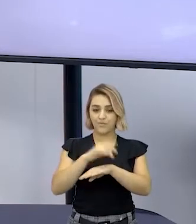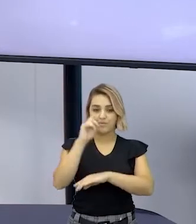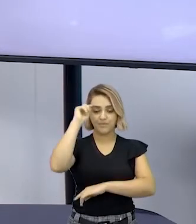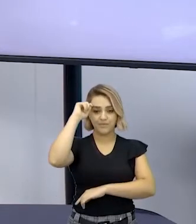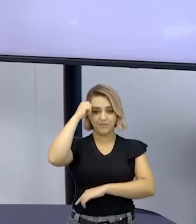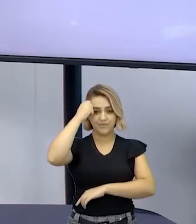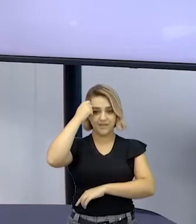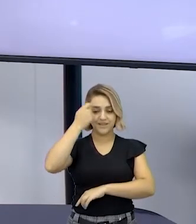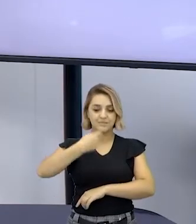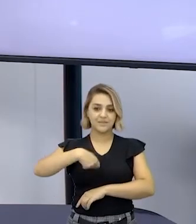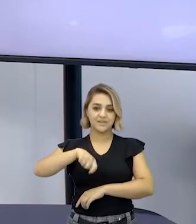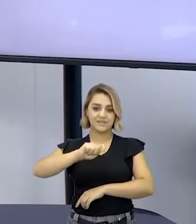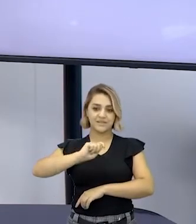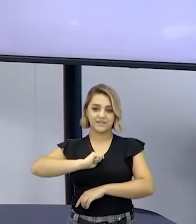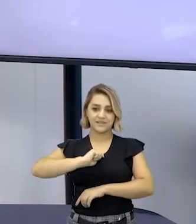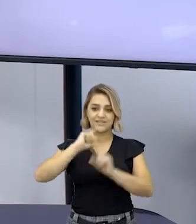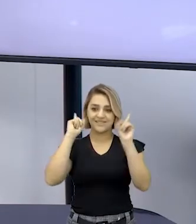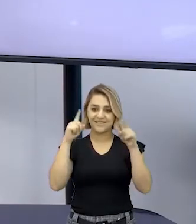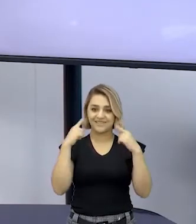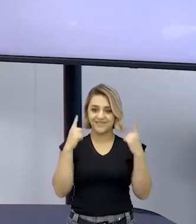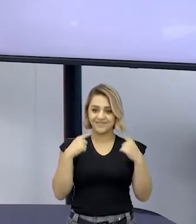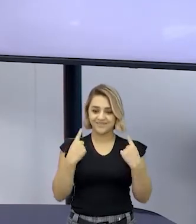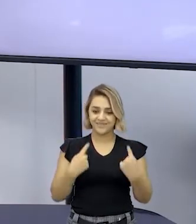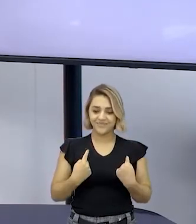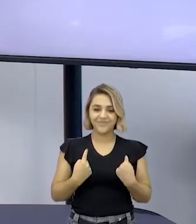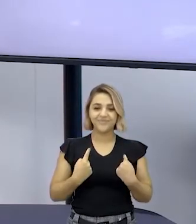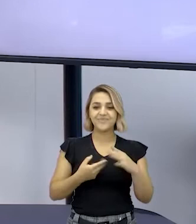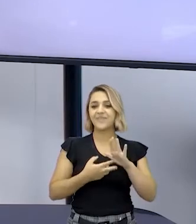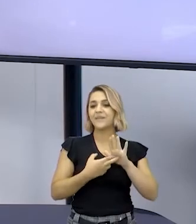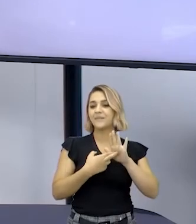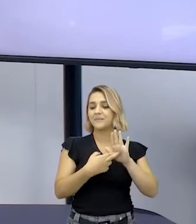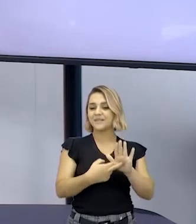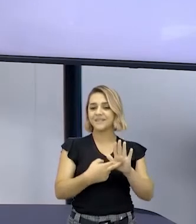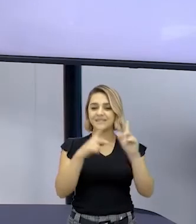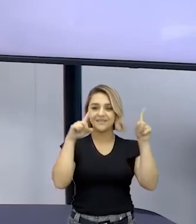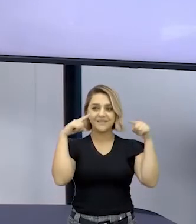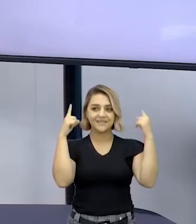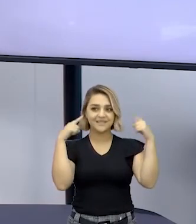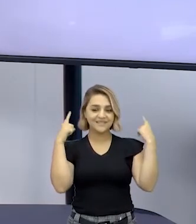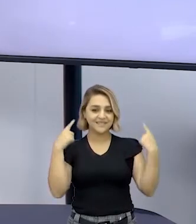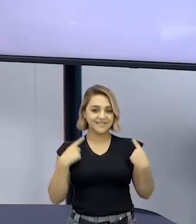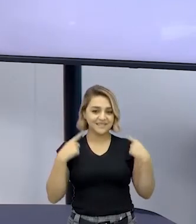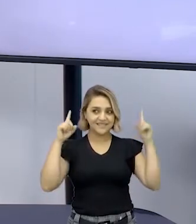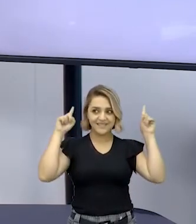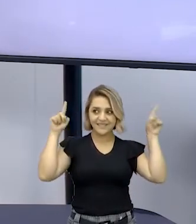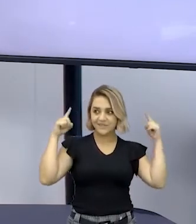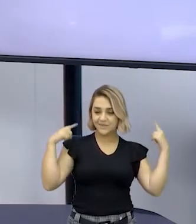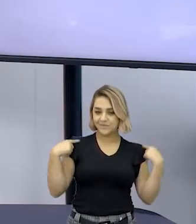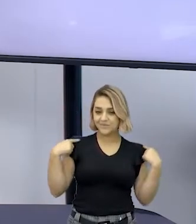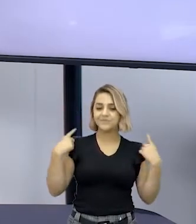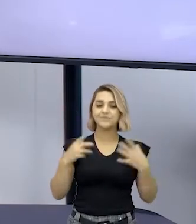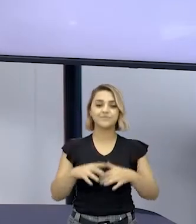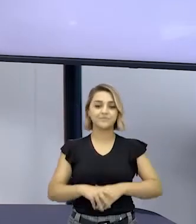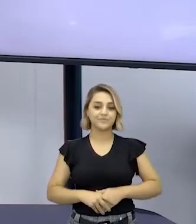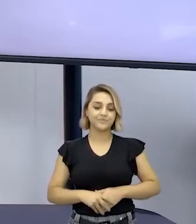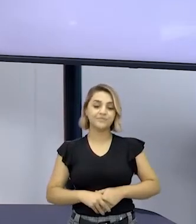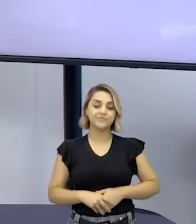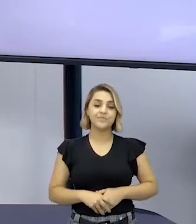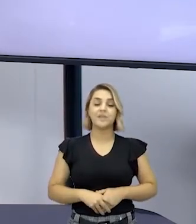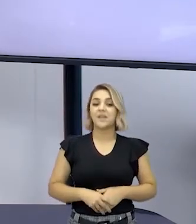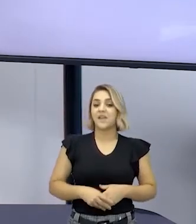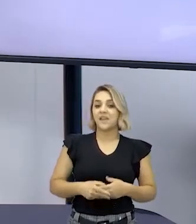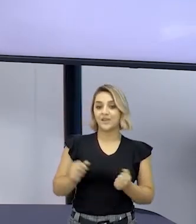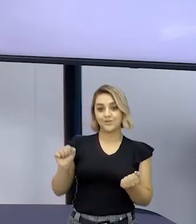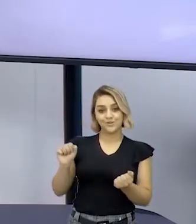sinal é esse aqui, ó, que representa aí os meus cachos quando o meu cabelo está solto. E conosco aí minha